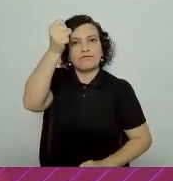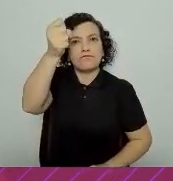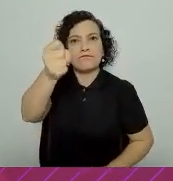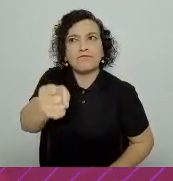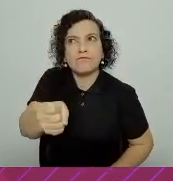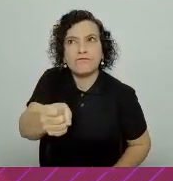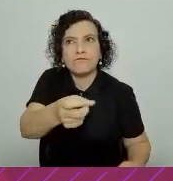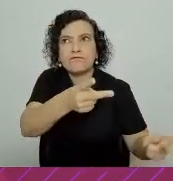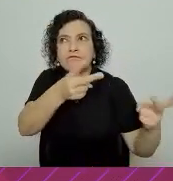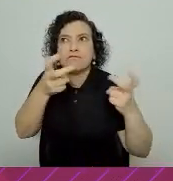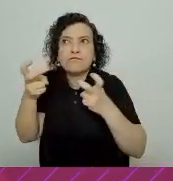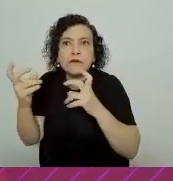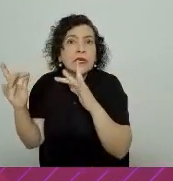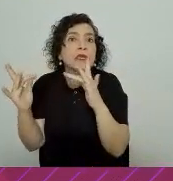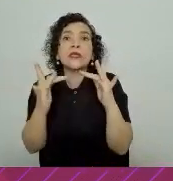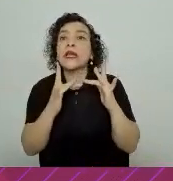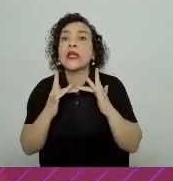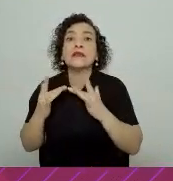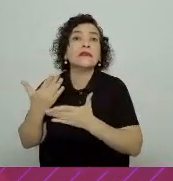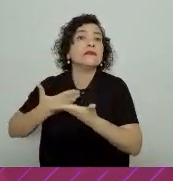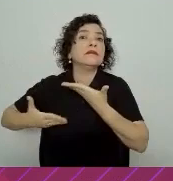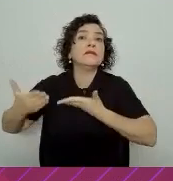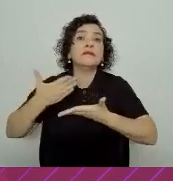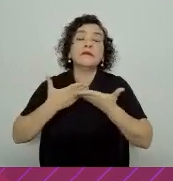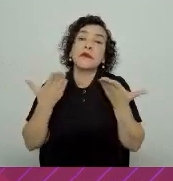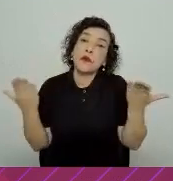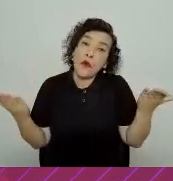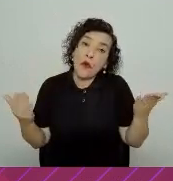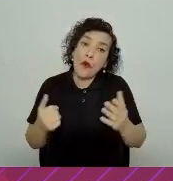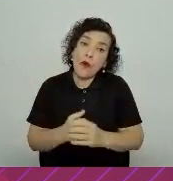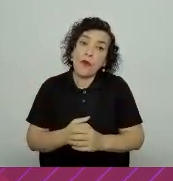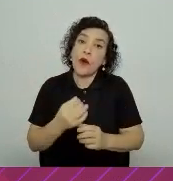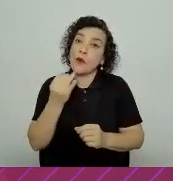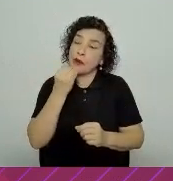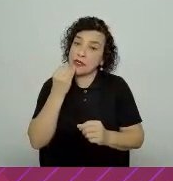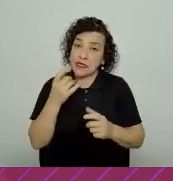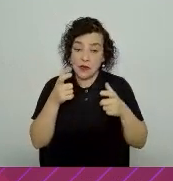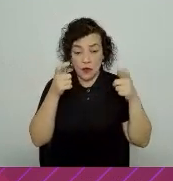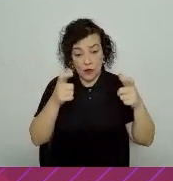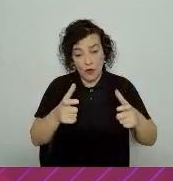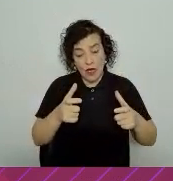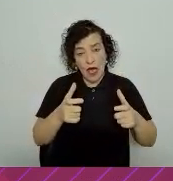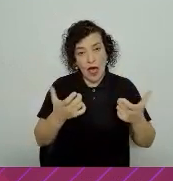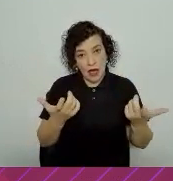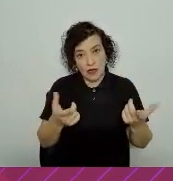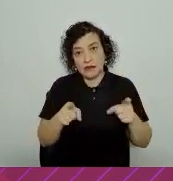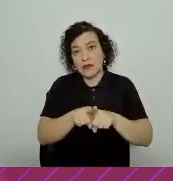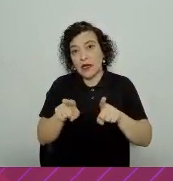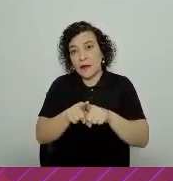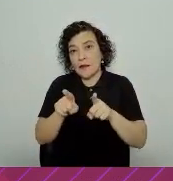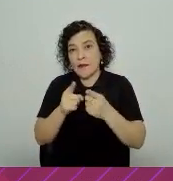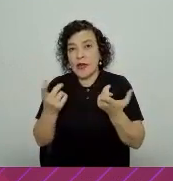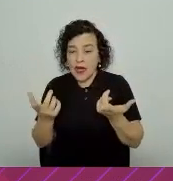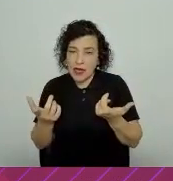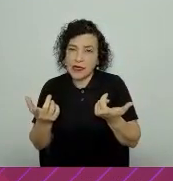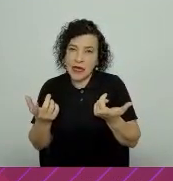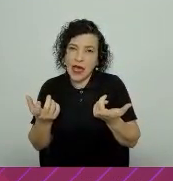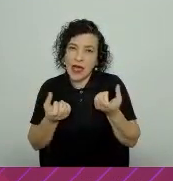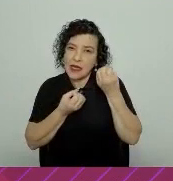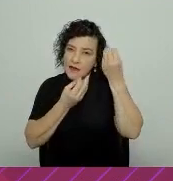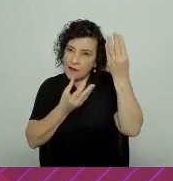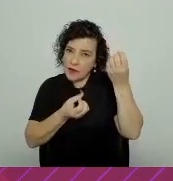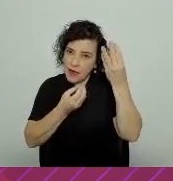vai ser as interações gente posição orientação Então nós vamos ter os dispositivos de cabeça